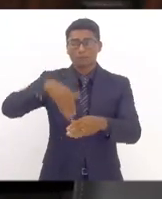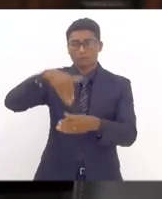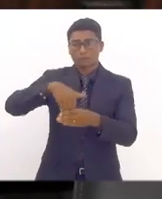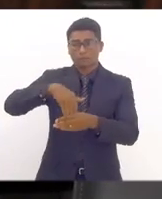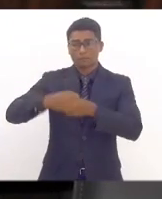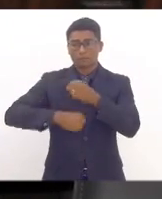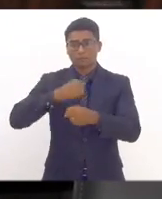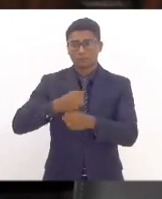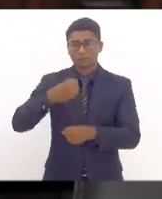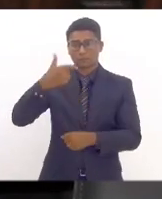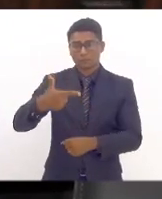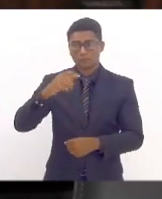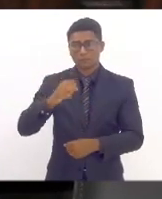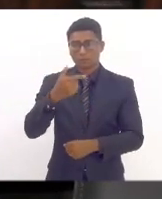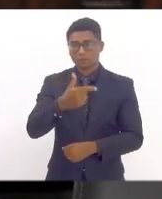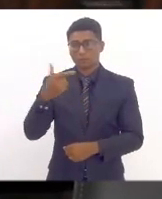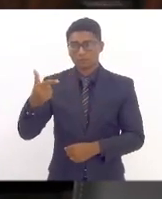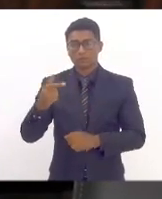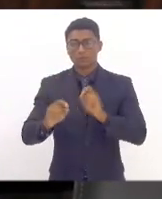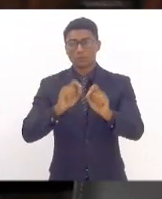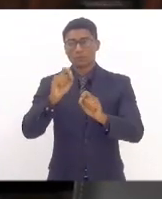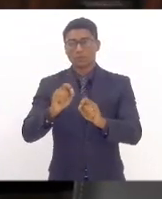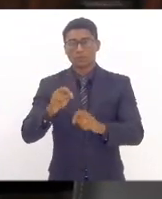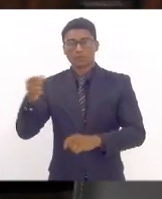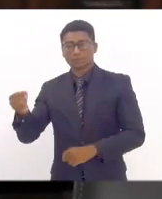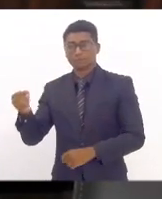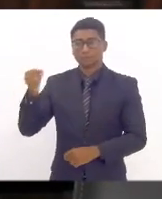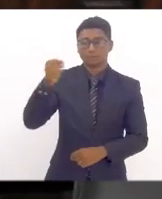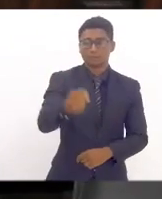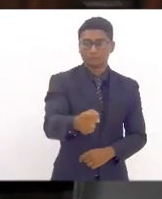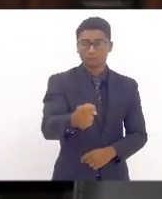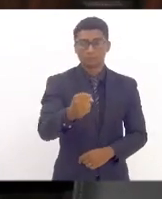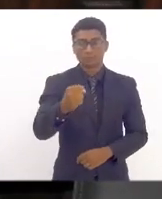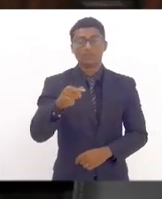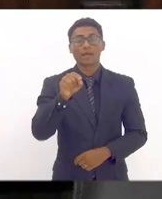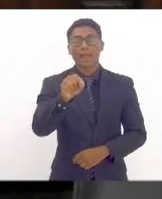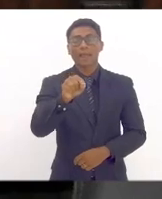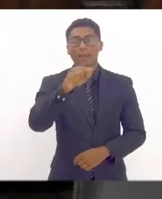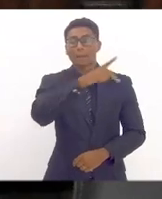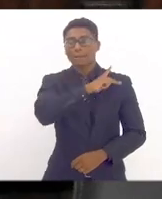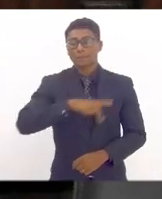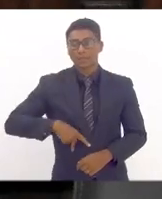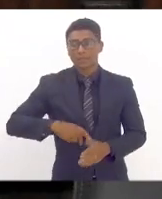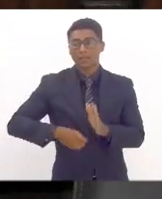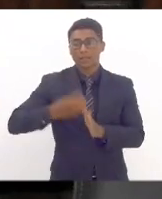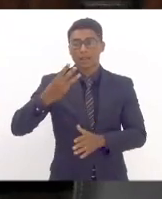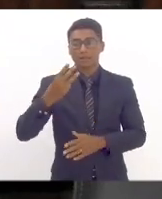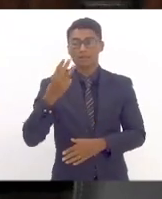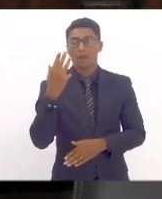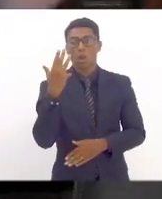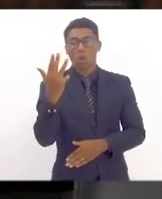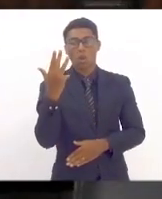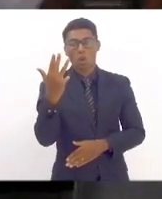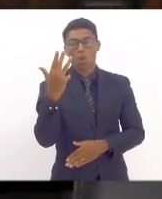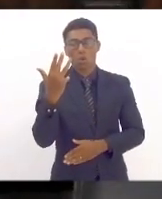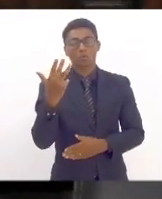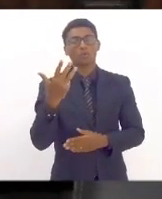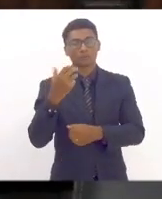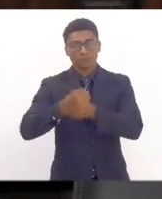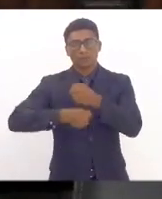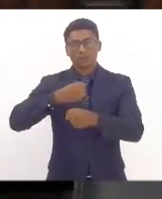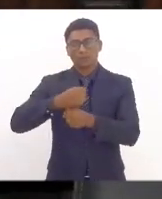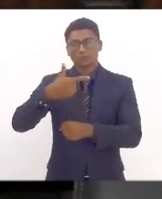2022 que reconduziu para o terceiro mandato que conduziu para o terceiro mandato o presidente Lula nas eleições de agora de